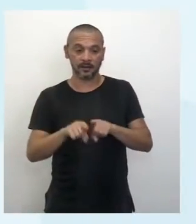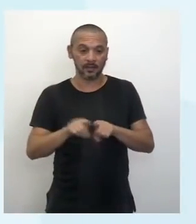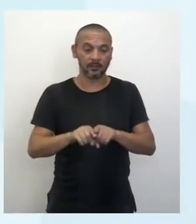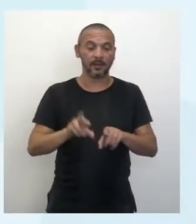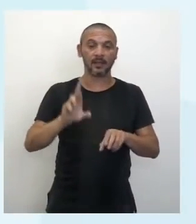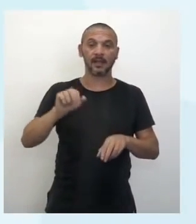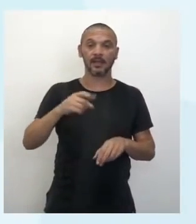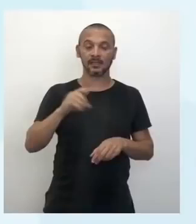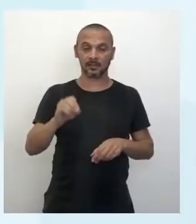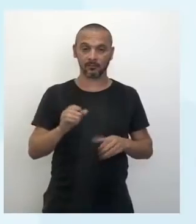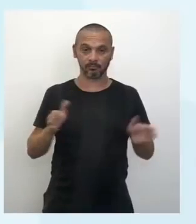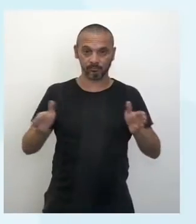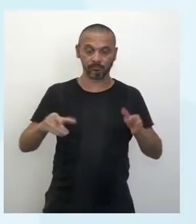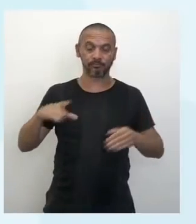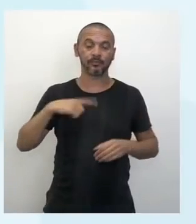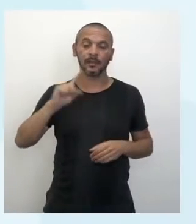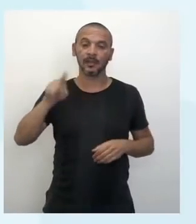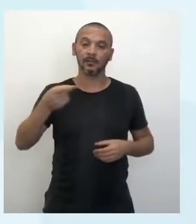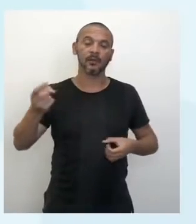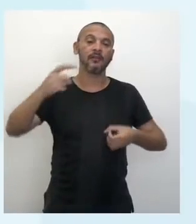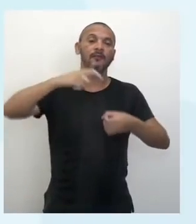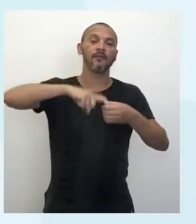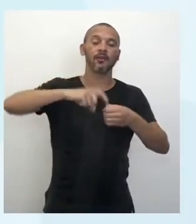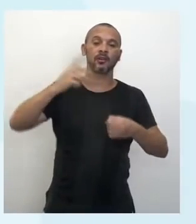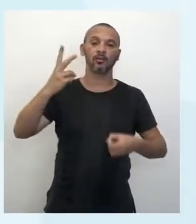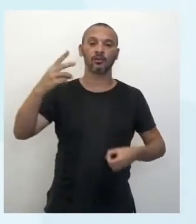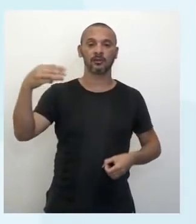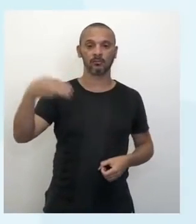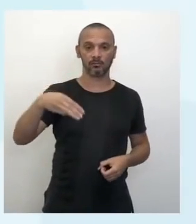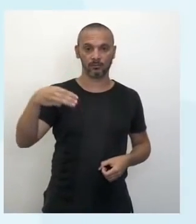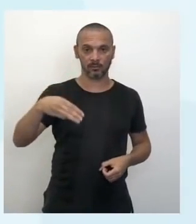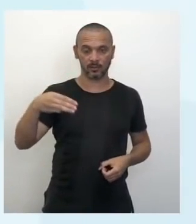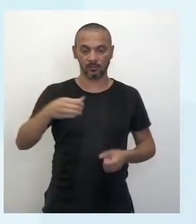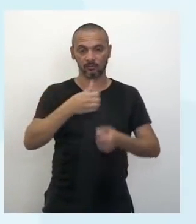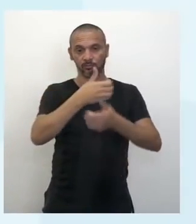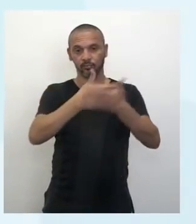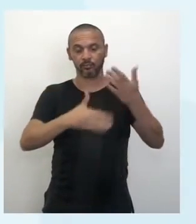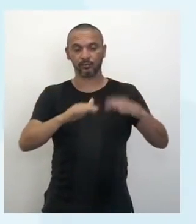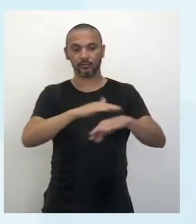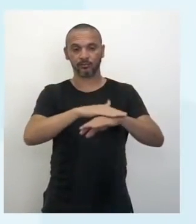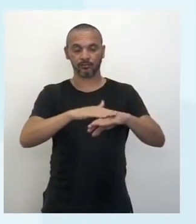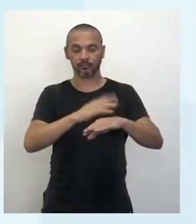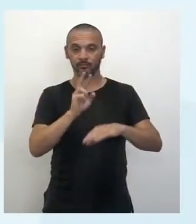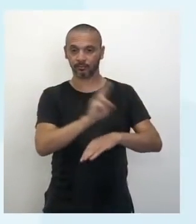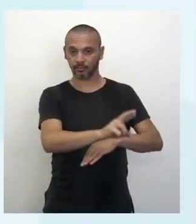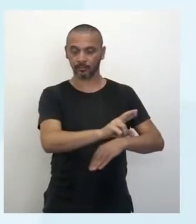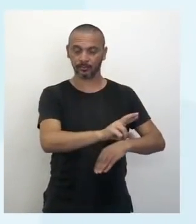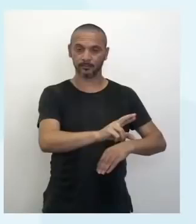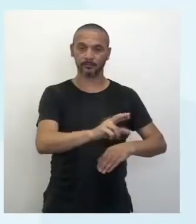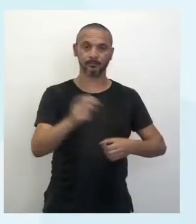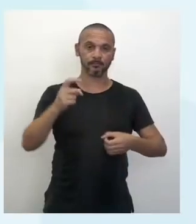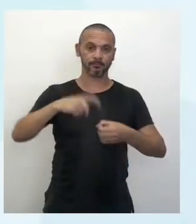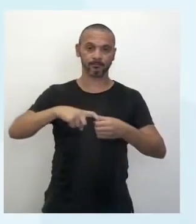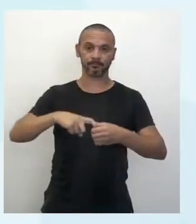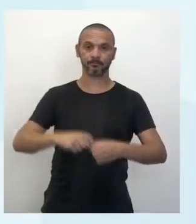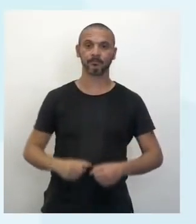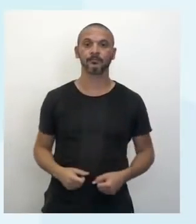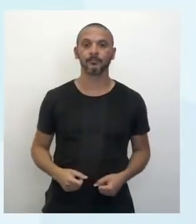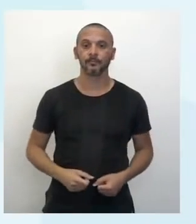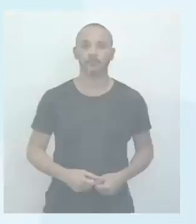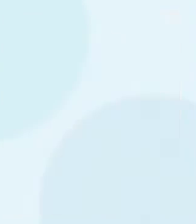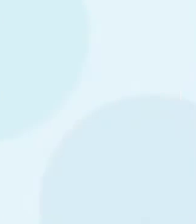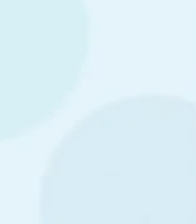os perímetros, tá certo? E depois a gente volta aqui. Dá 2 minutos, fala aí para o professor Osmar qual que foi o resultado. Já volto.